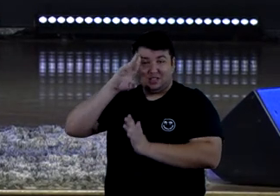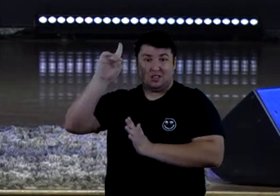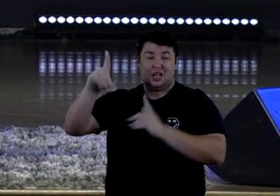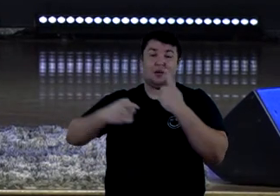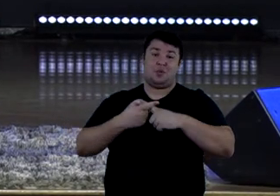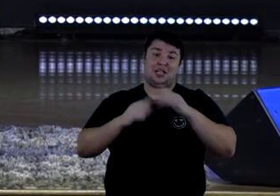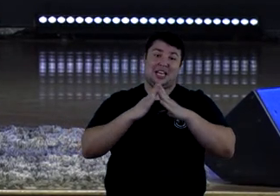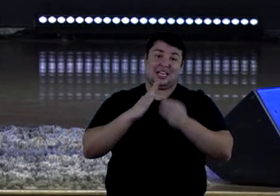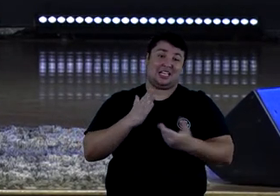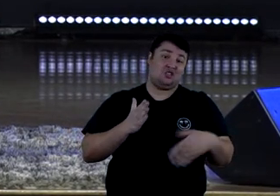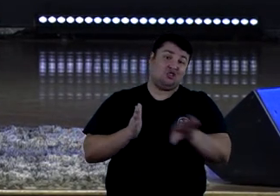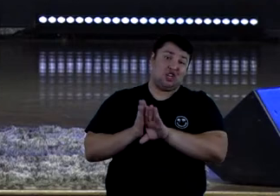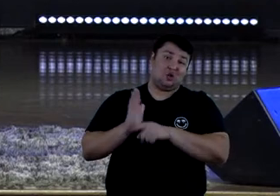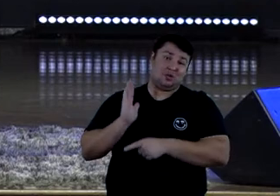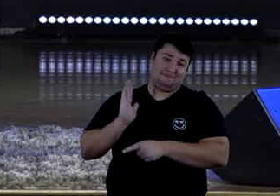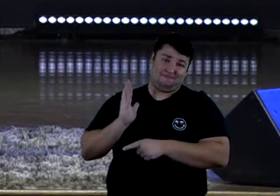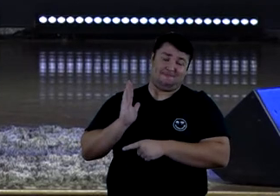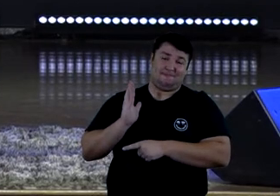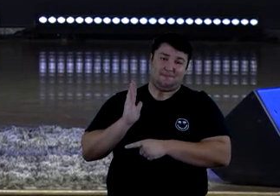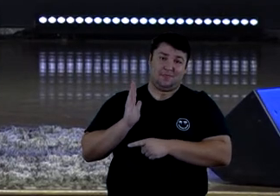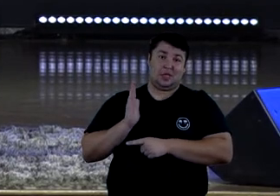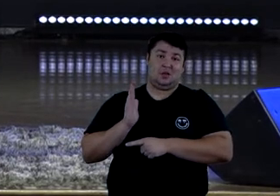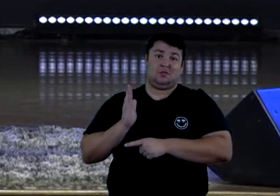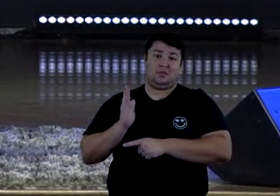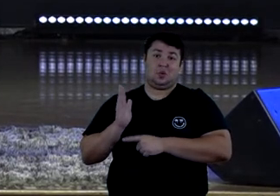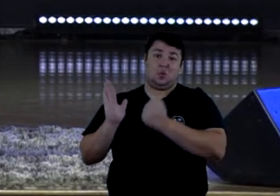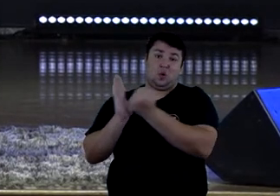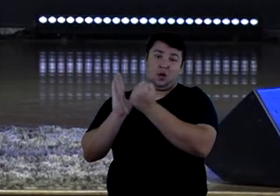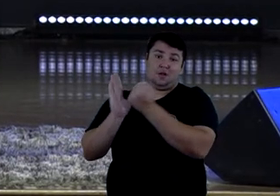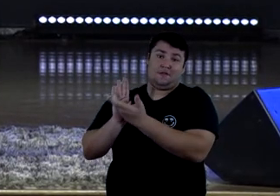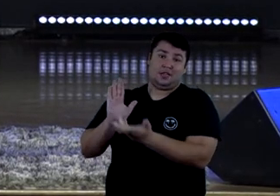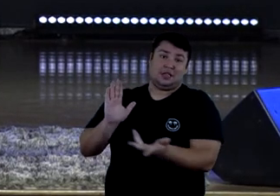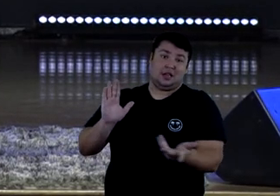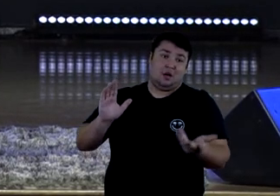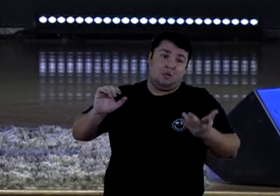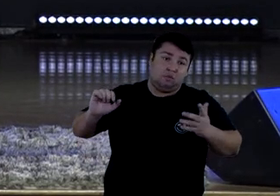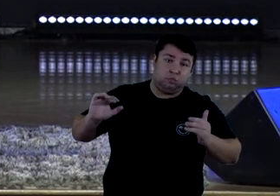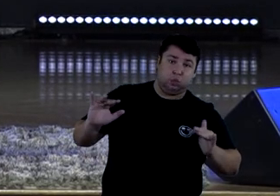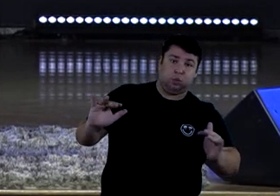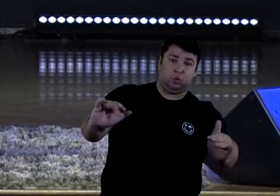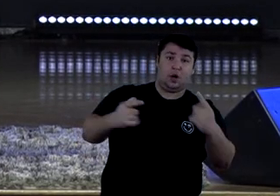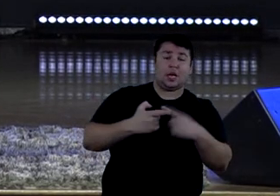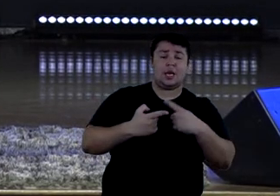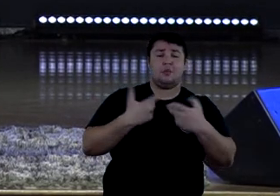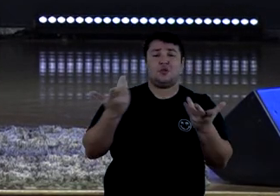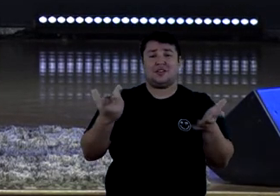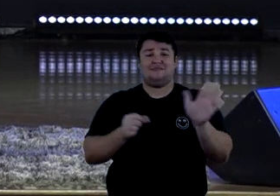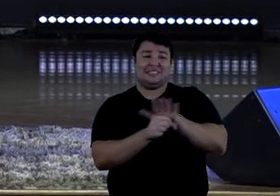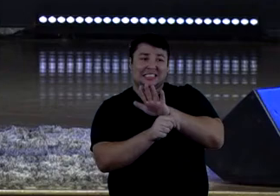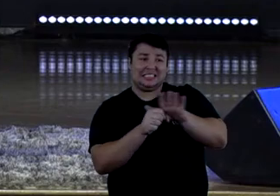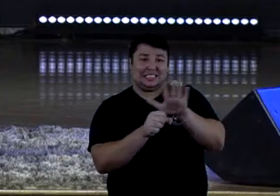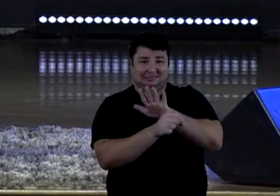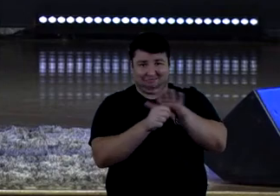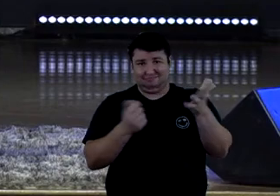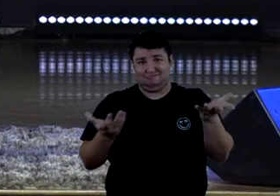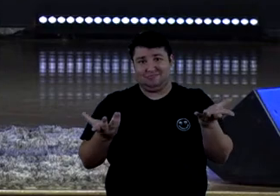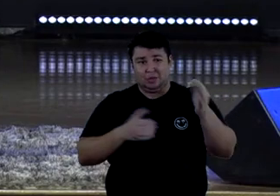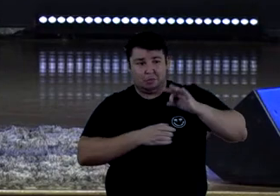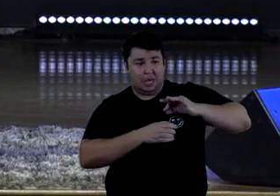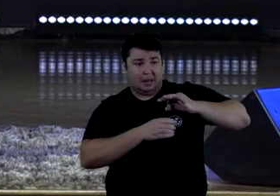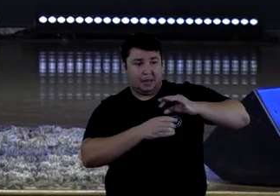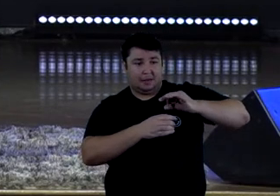igreja chegou até eles. O Evangelho chegou até eles. E chegou até eles porque foi alimentado por sementes que